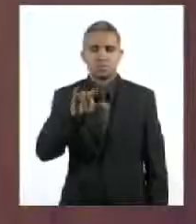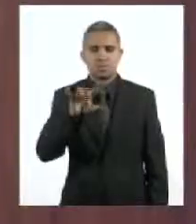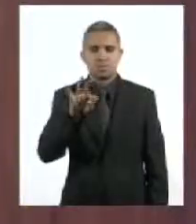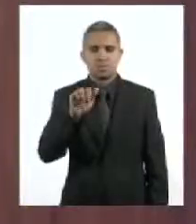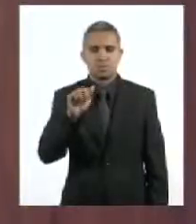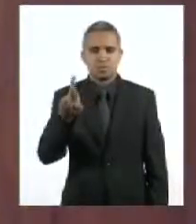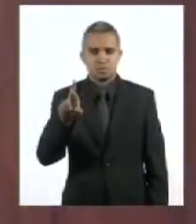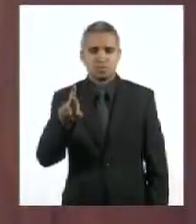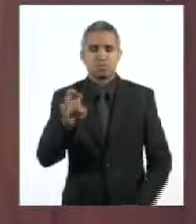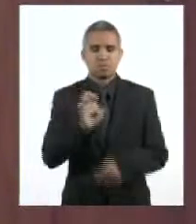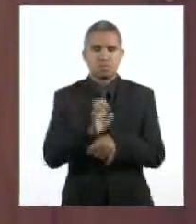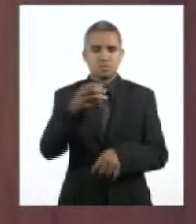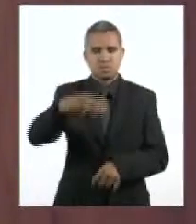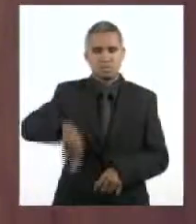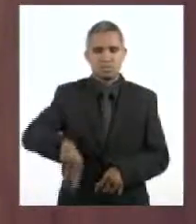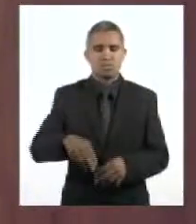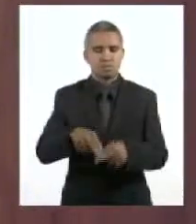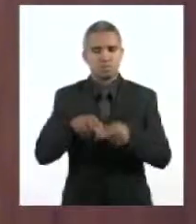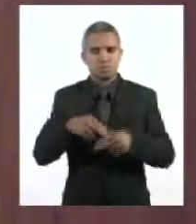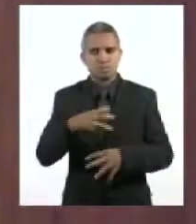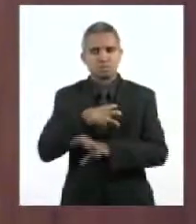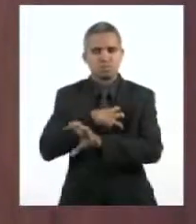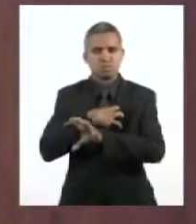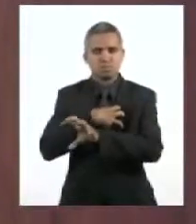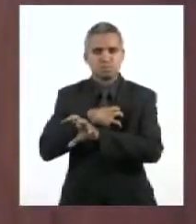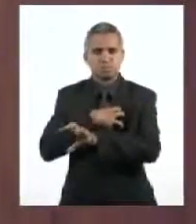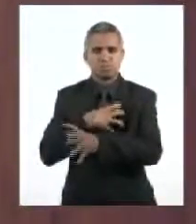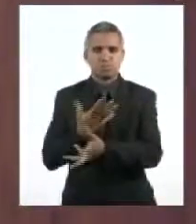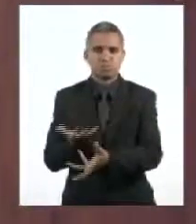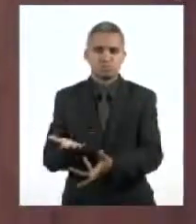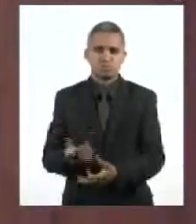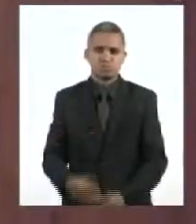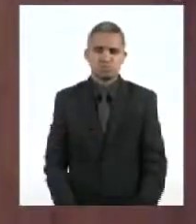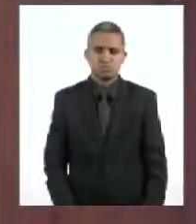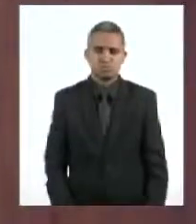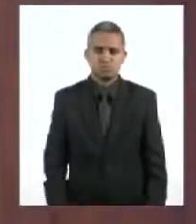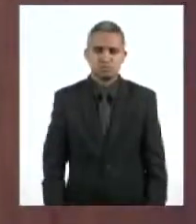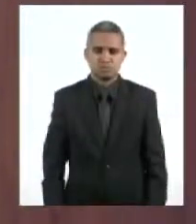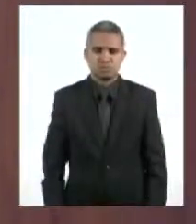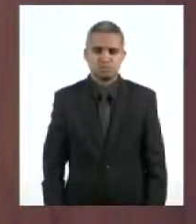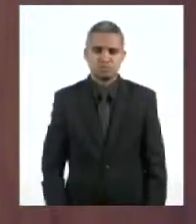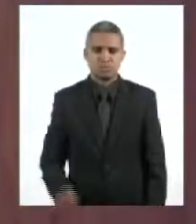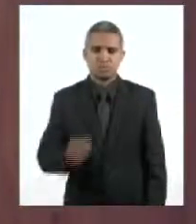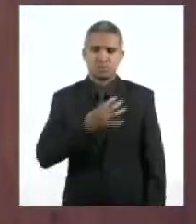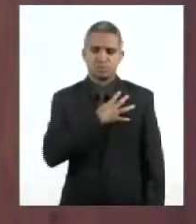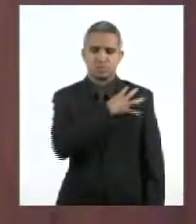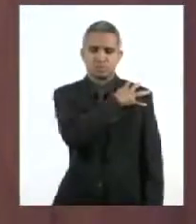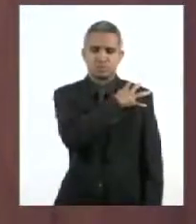Então, deixo aqui minha solidariedade ao Coronel Sá.